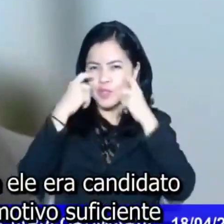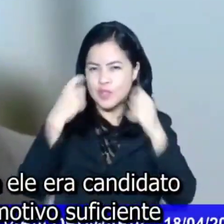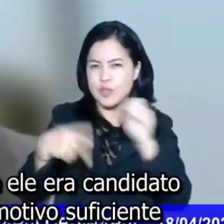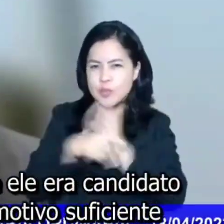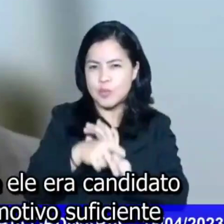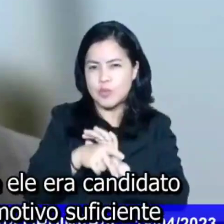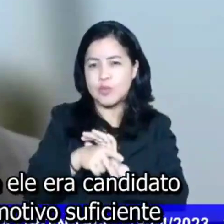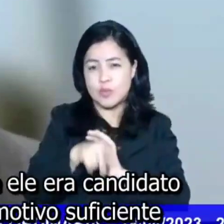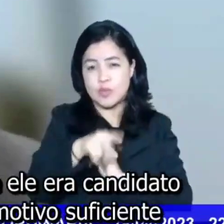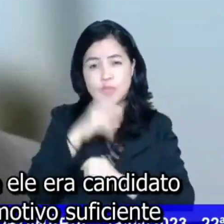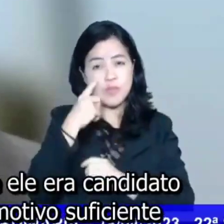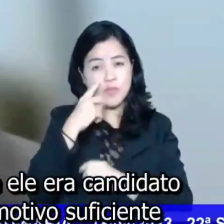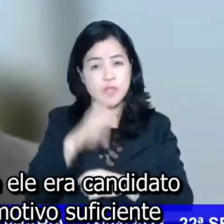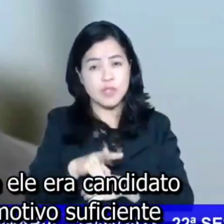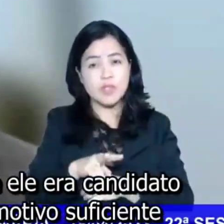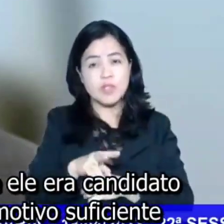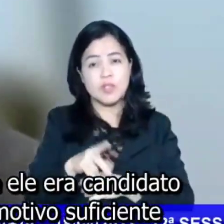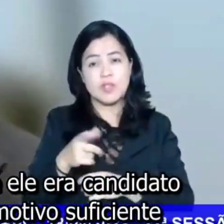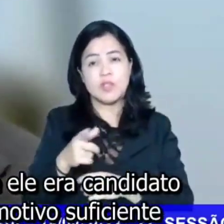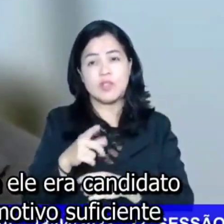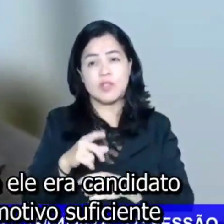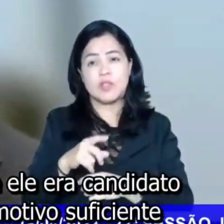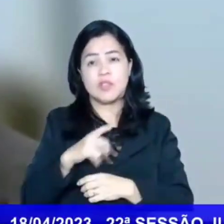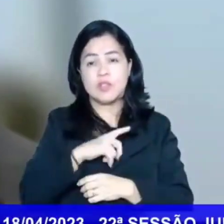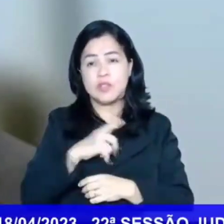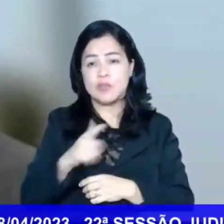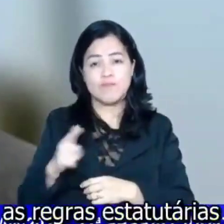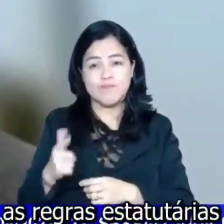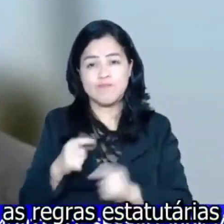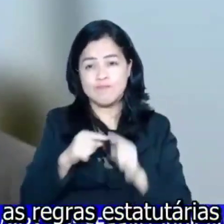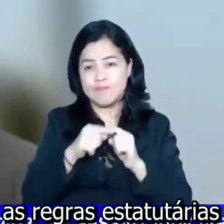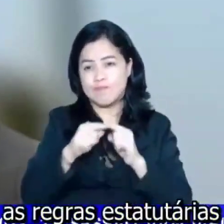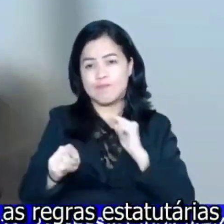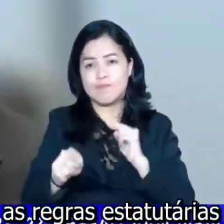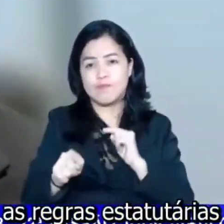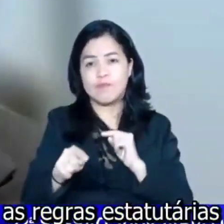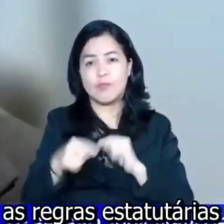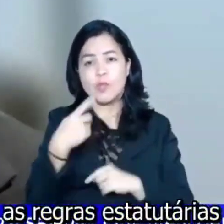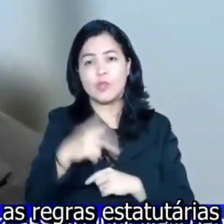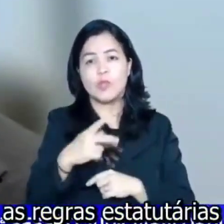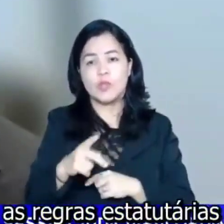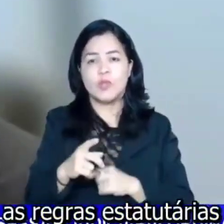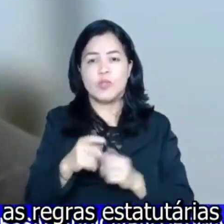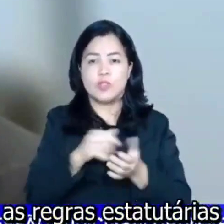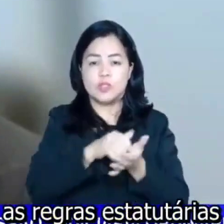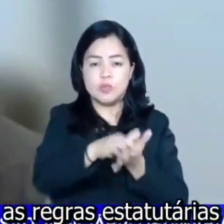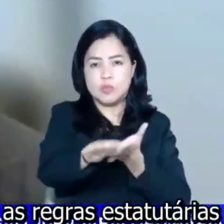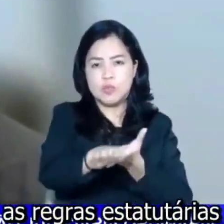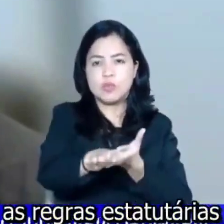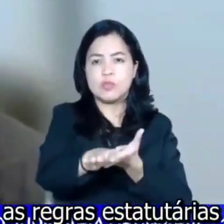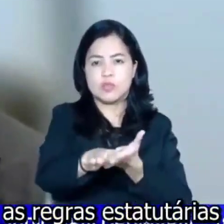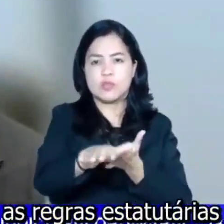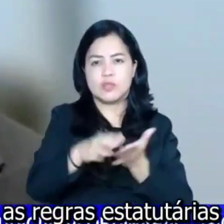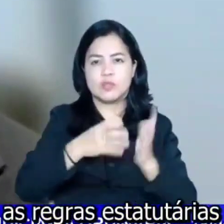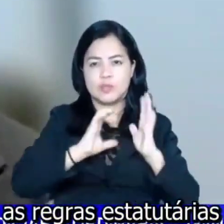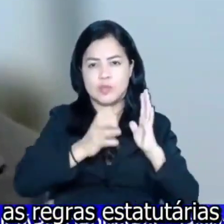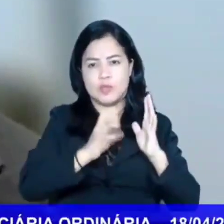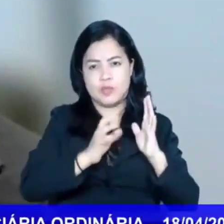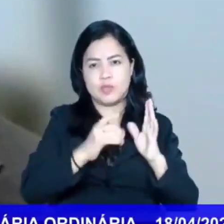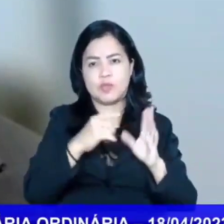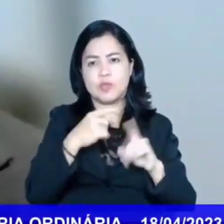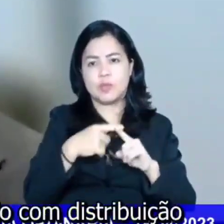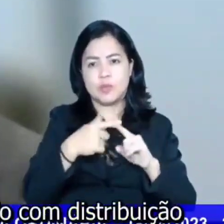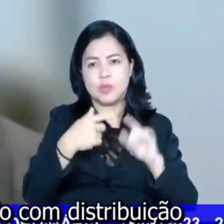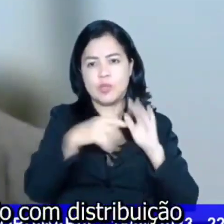deputado federal, somente por essa razão já seria motivo suficiente até mesmo para a sua expulsão do partido de acordo com as regras